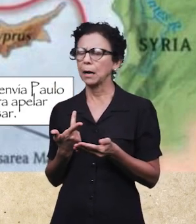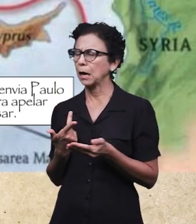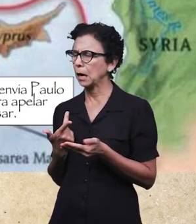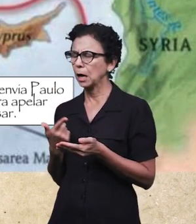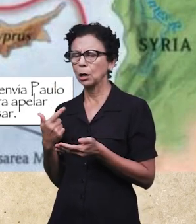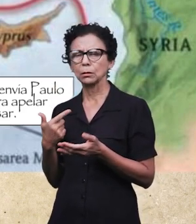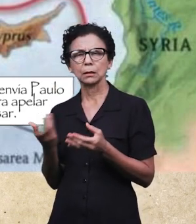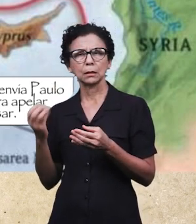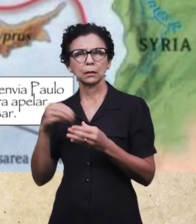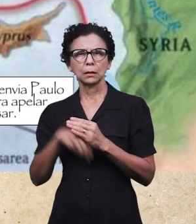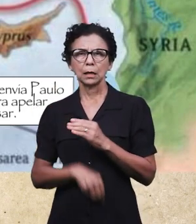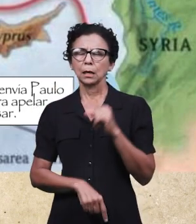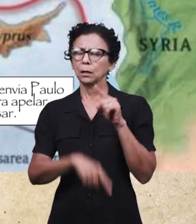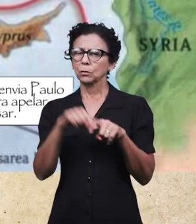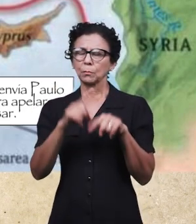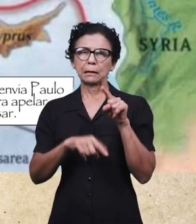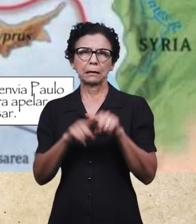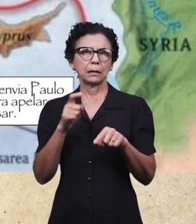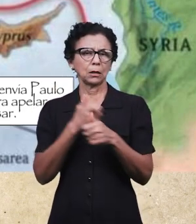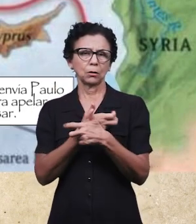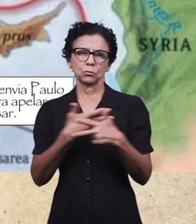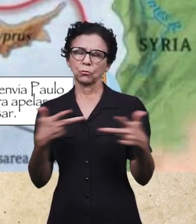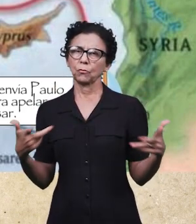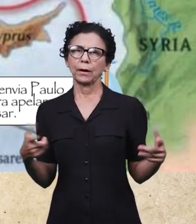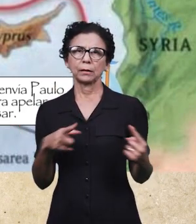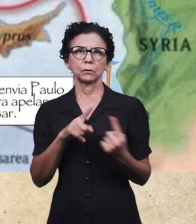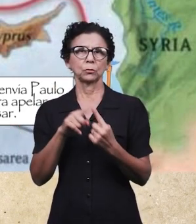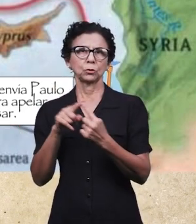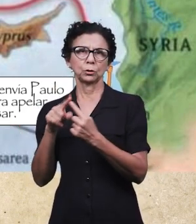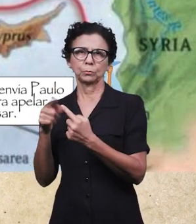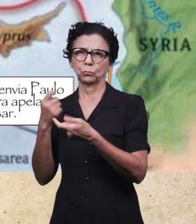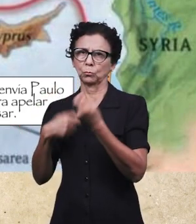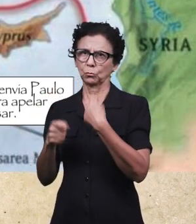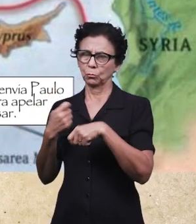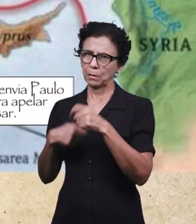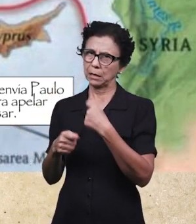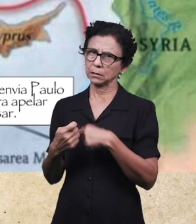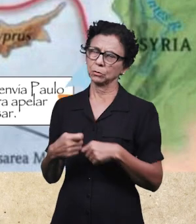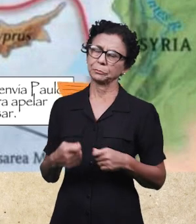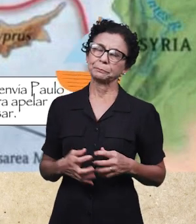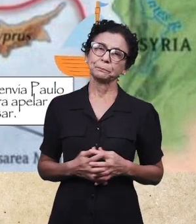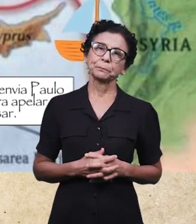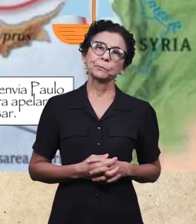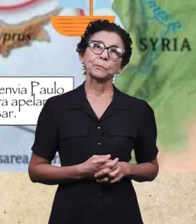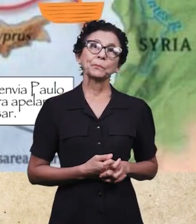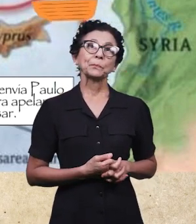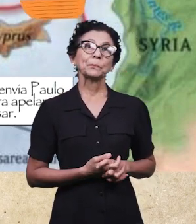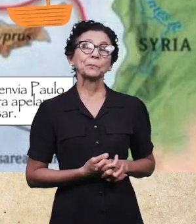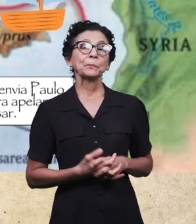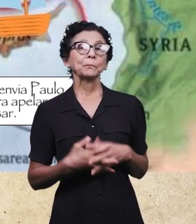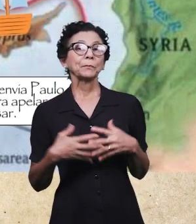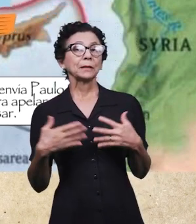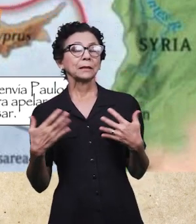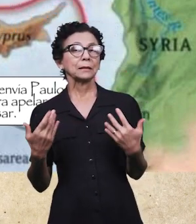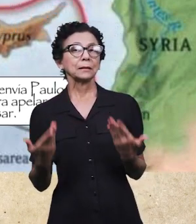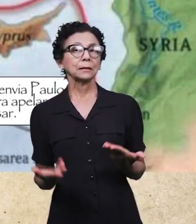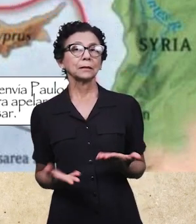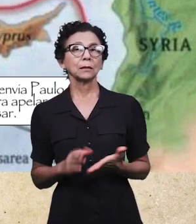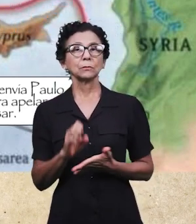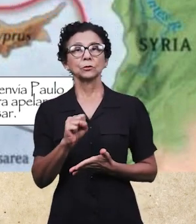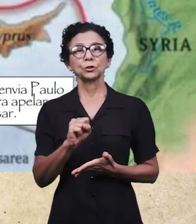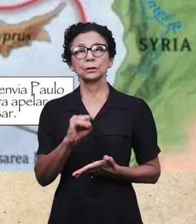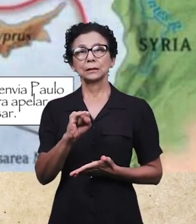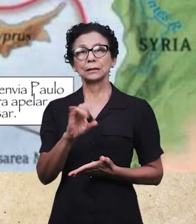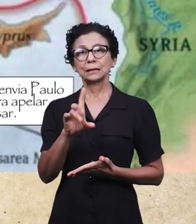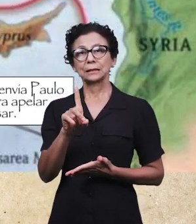Ásia. Dá para ver no mapa. Sim, eles aportaram em Mirra, né? Exatamente. Eles